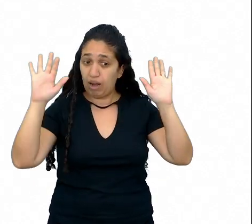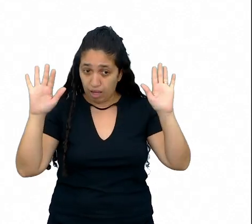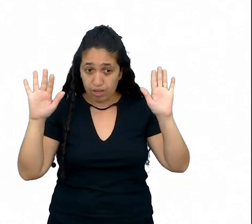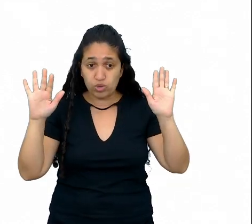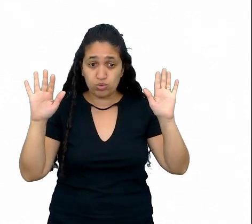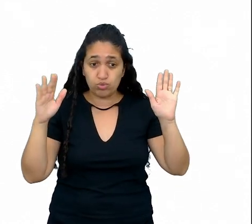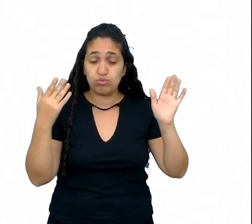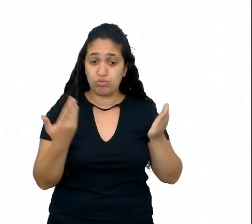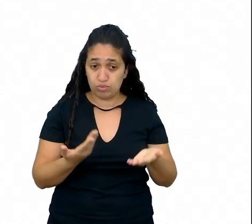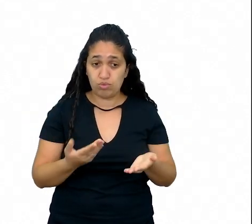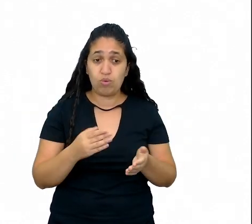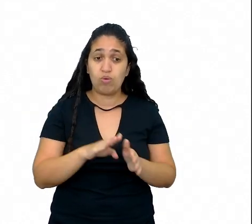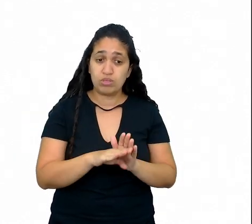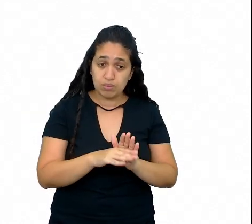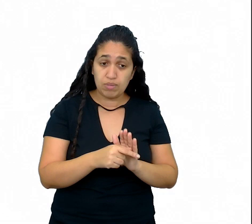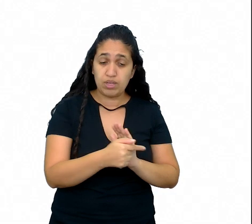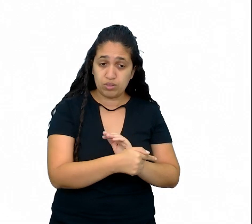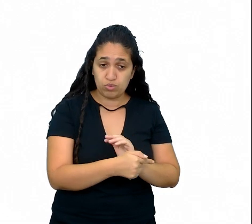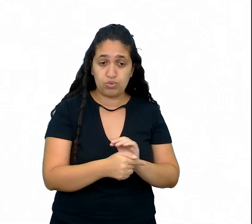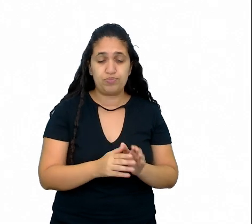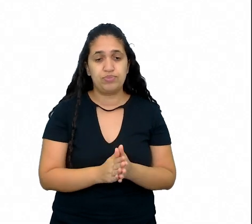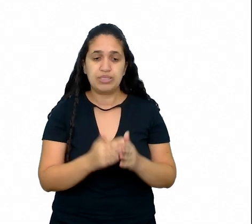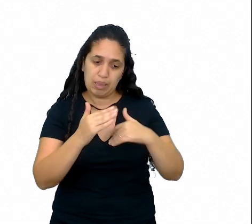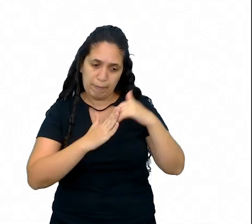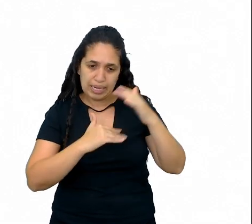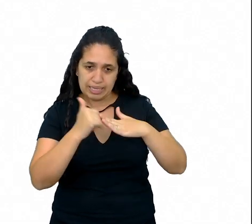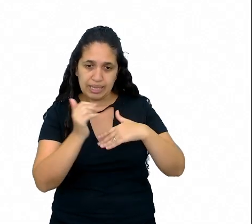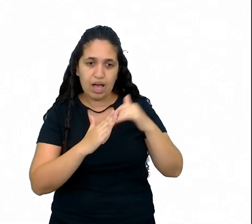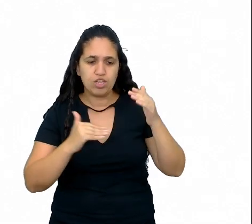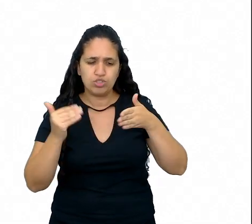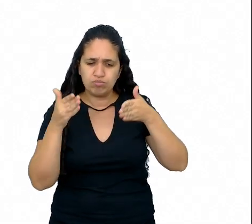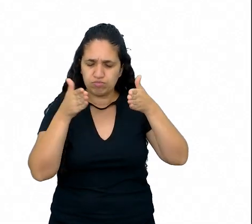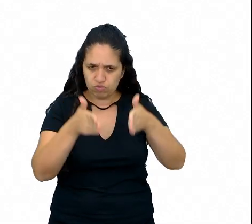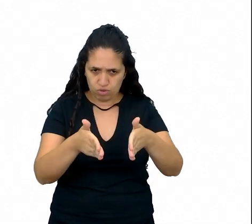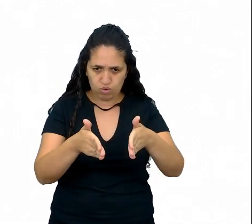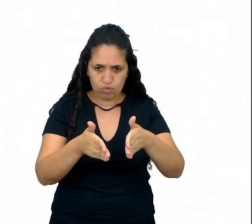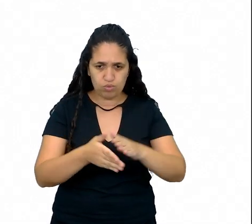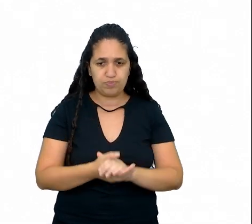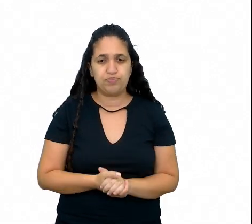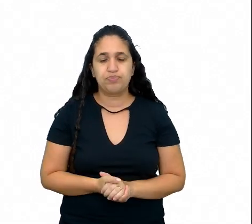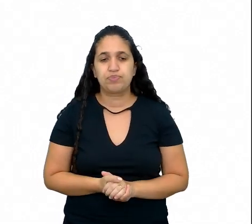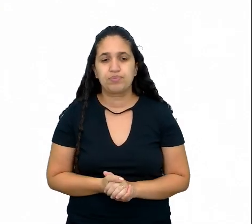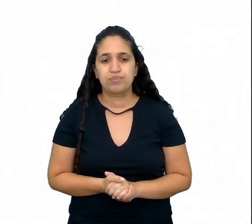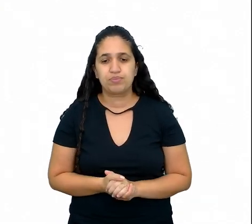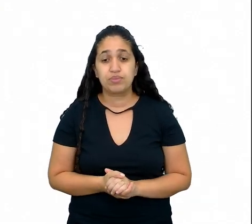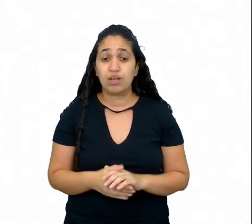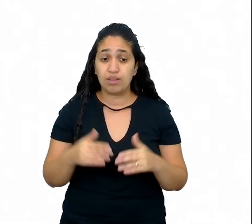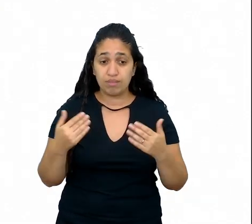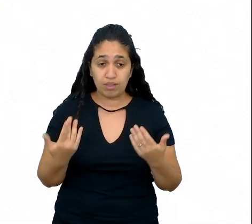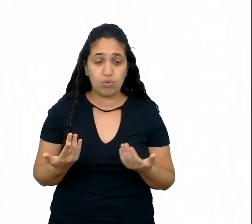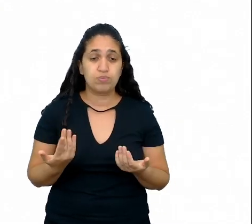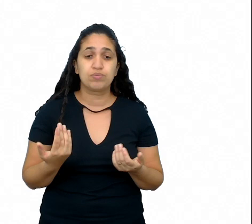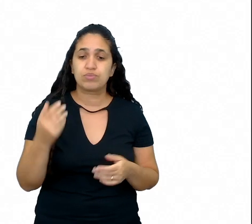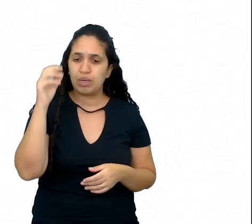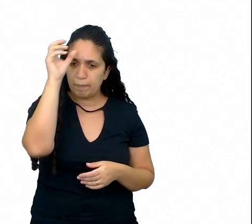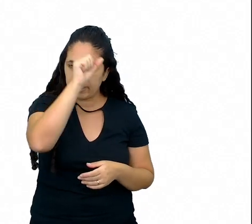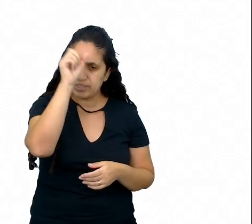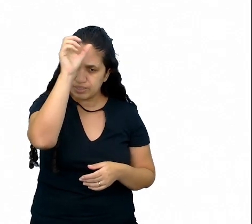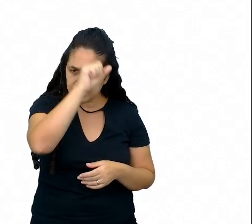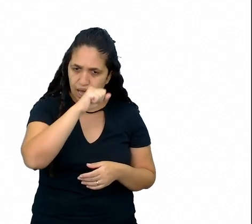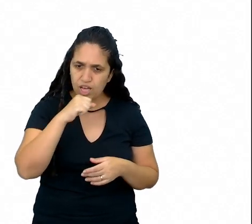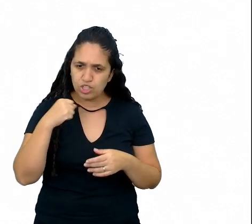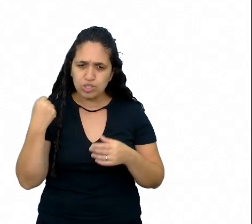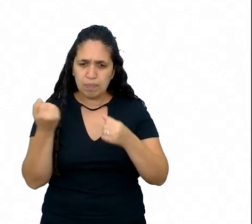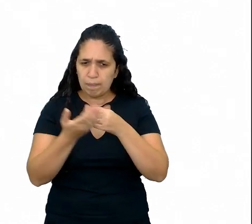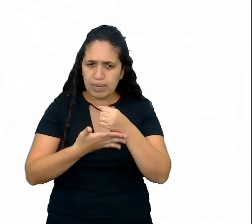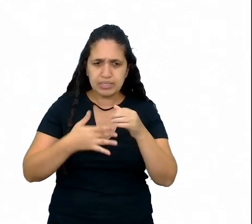de conhecimento, né, daquela habilidade específica. Então, a aprendizagem baseada em projetos é um modelo de